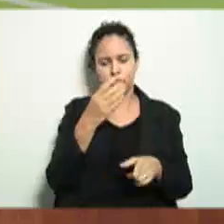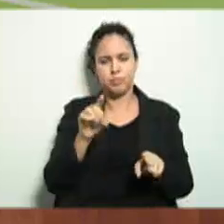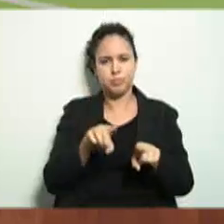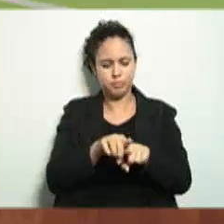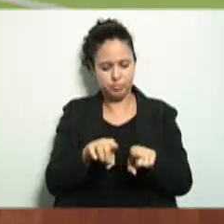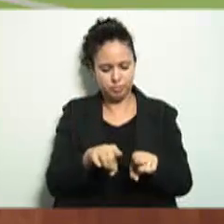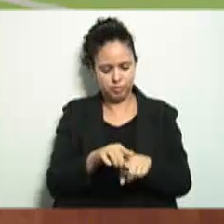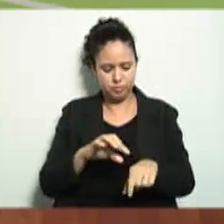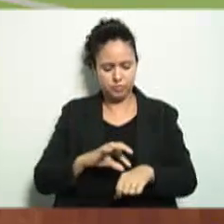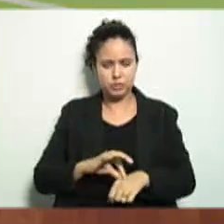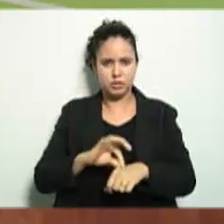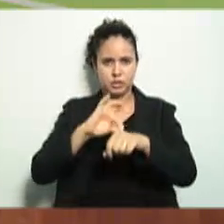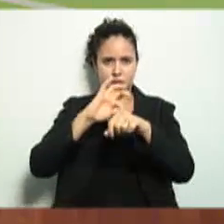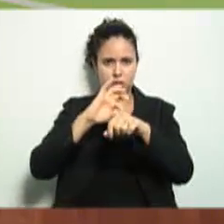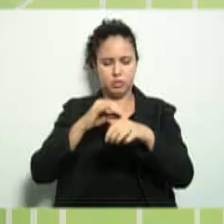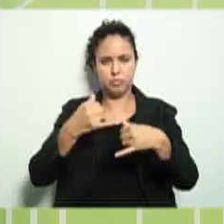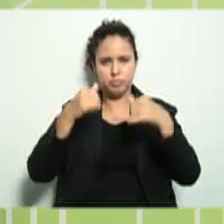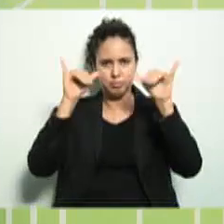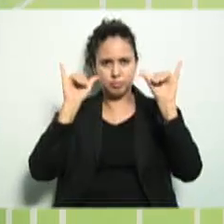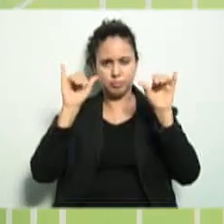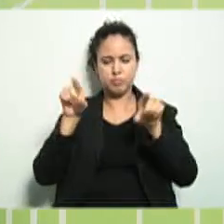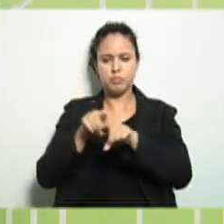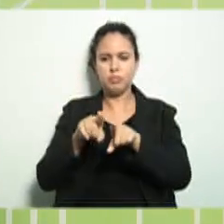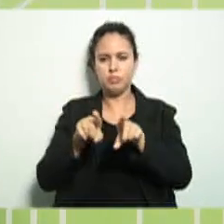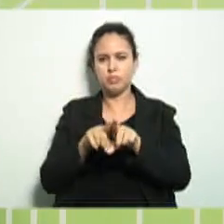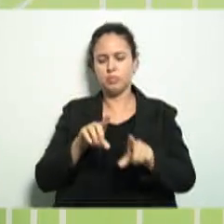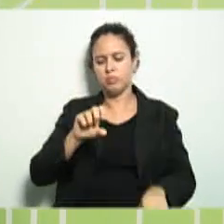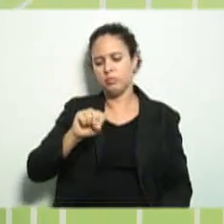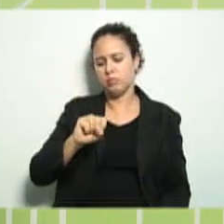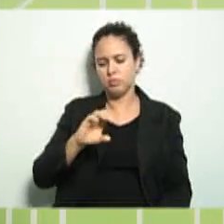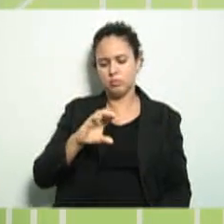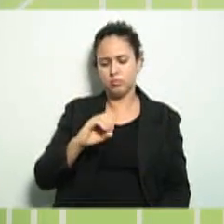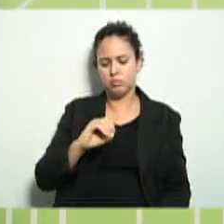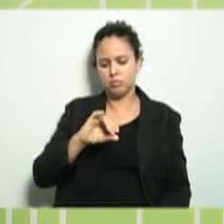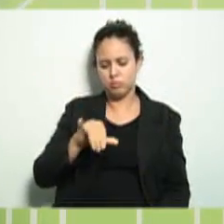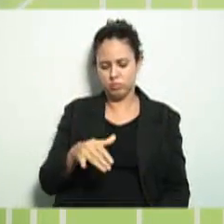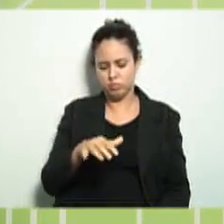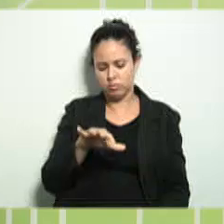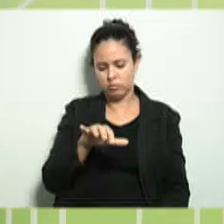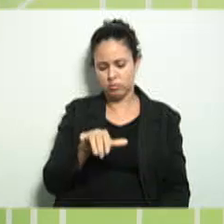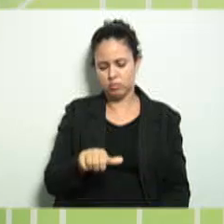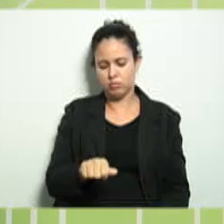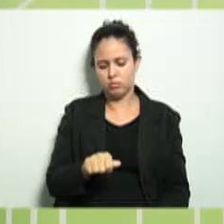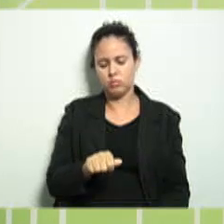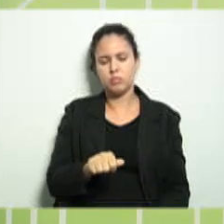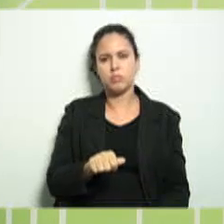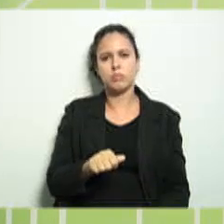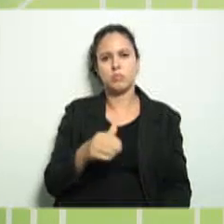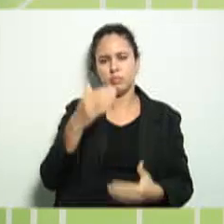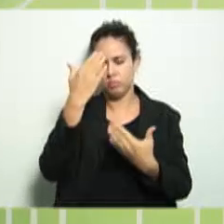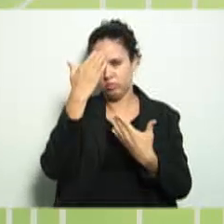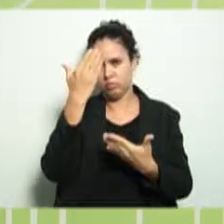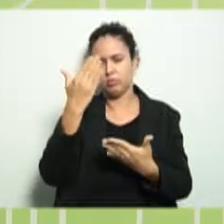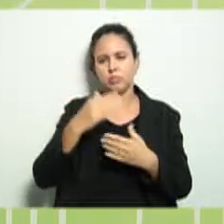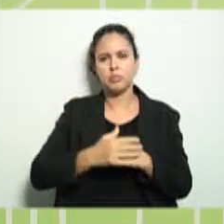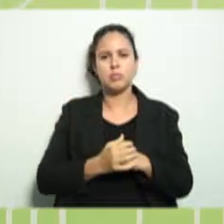e o complexo de soja. Muito bem, agradeço a sua participação. Então